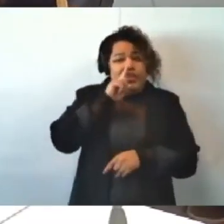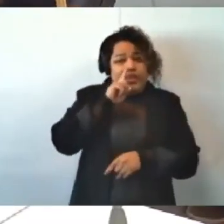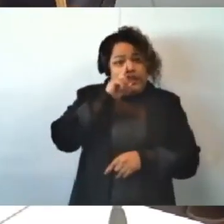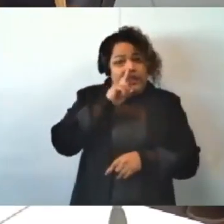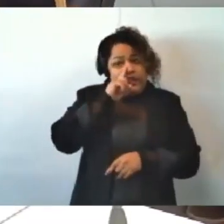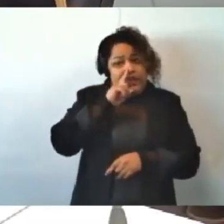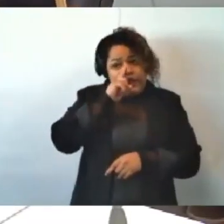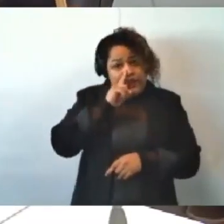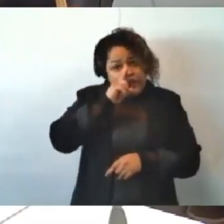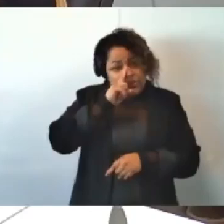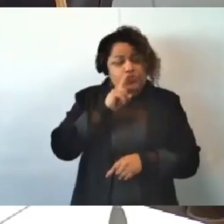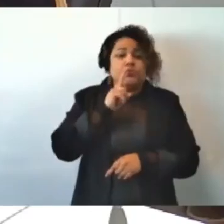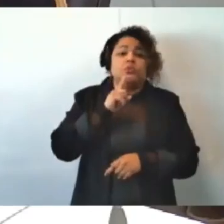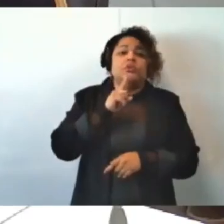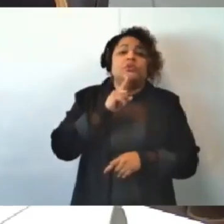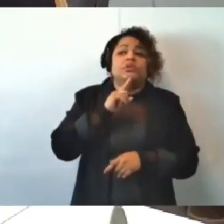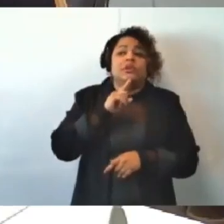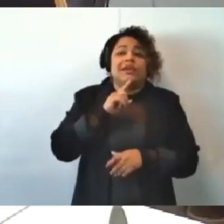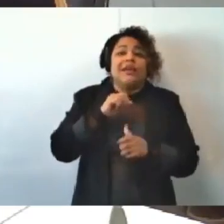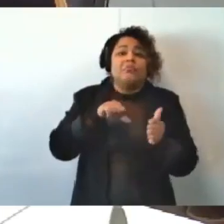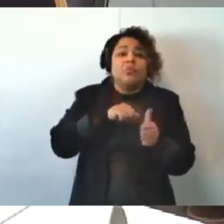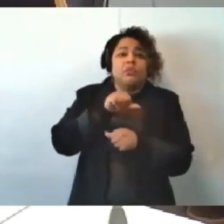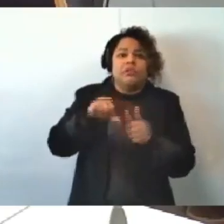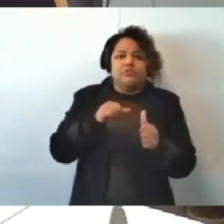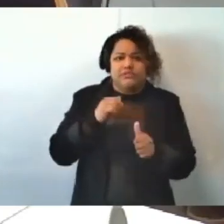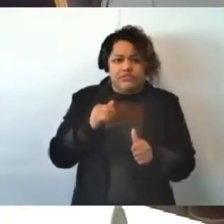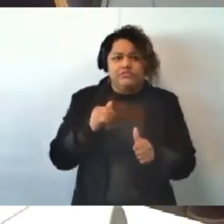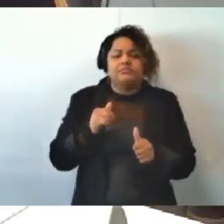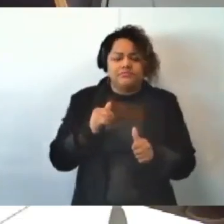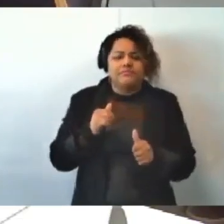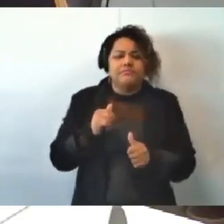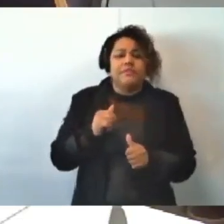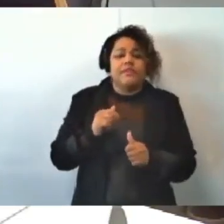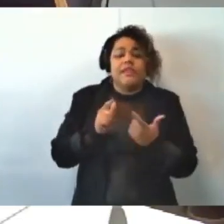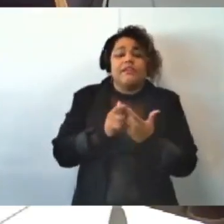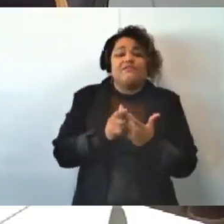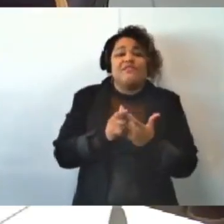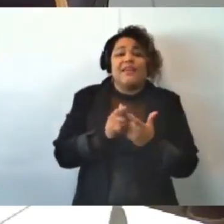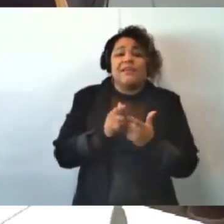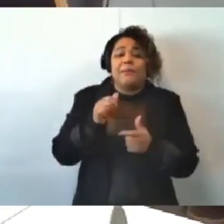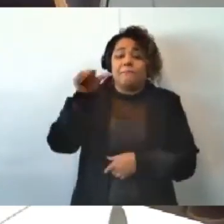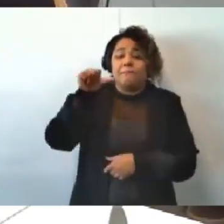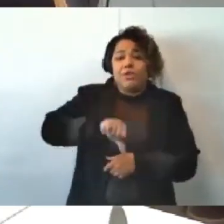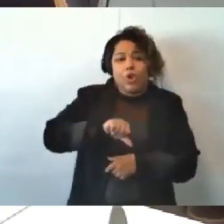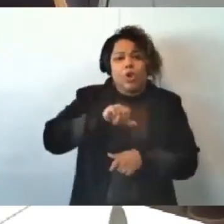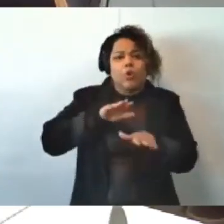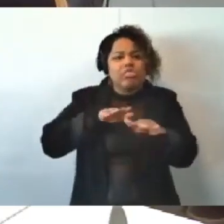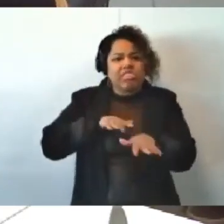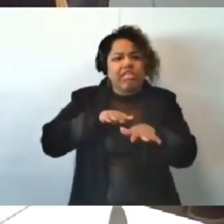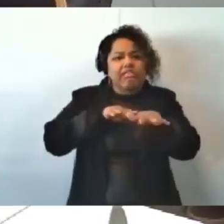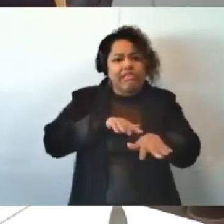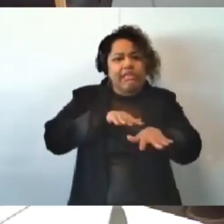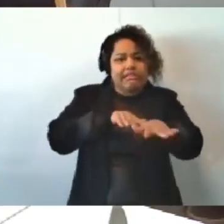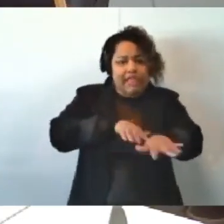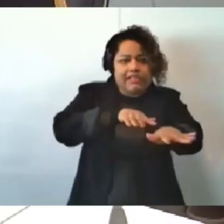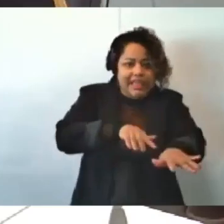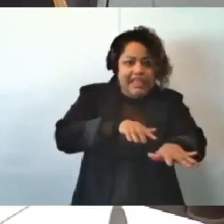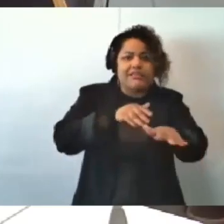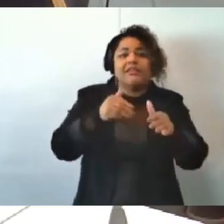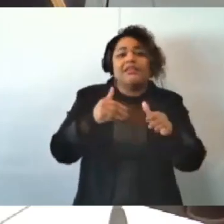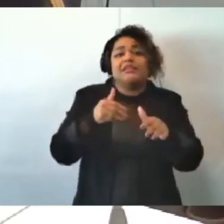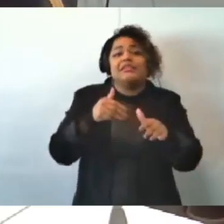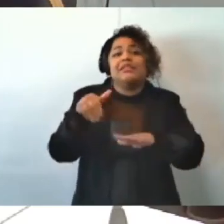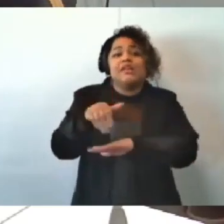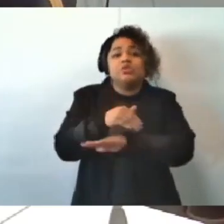Sapucaí fechada, antecipamos um aumento no tráfego nas vias adjacentes. Isso não apenas aumentará